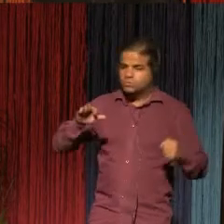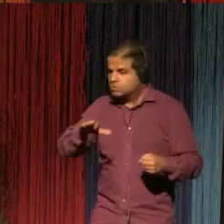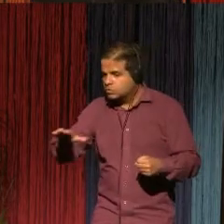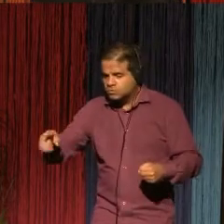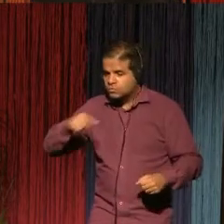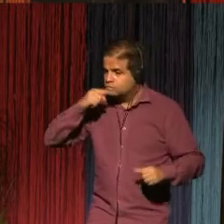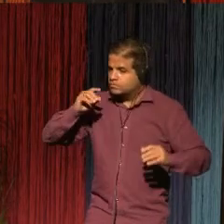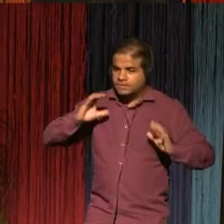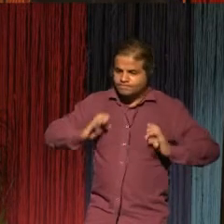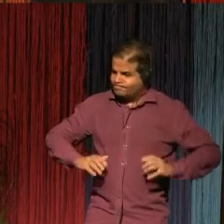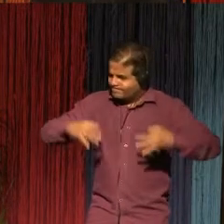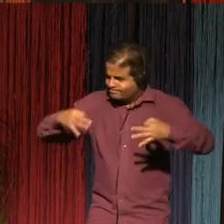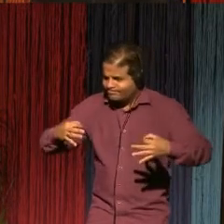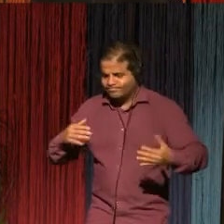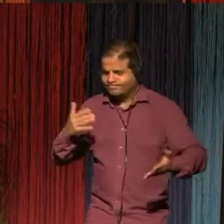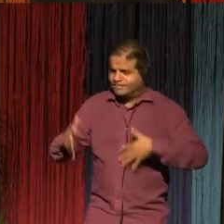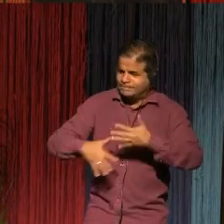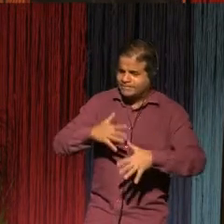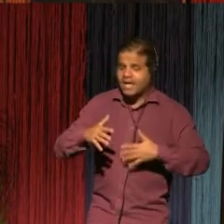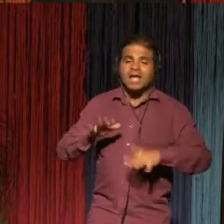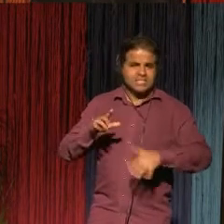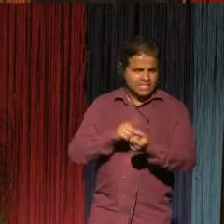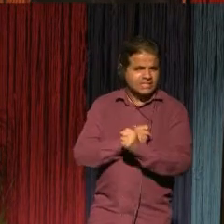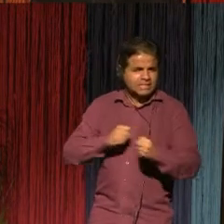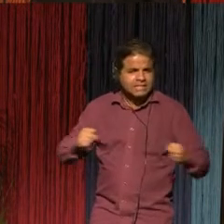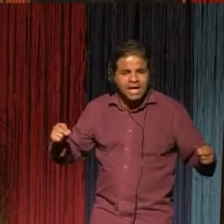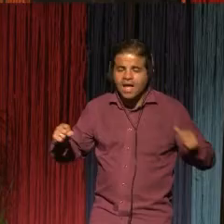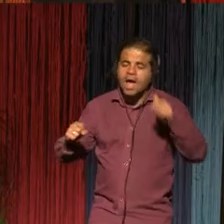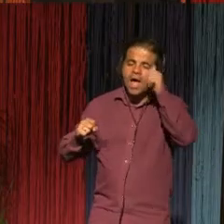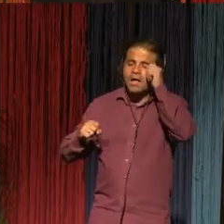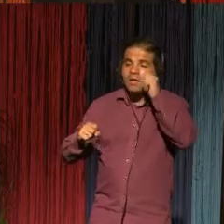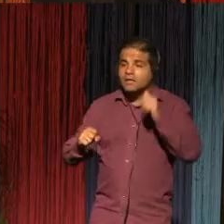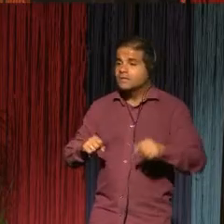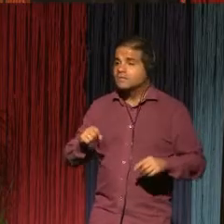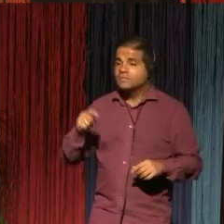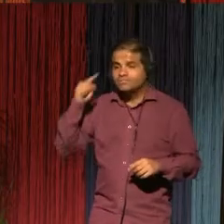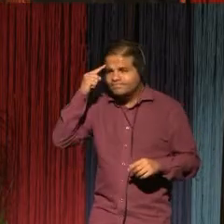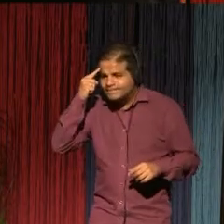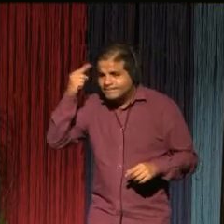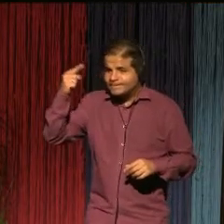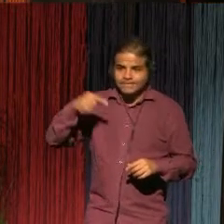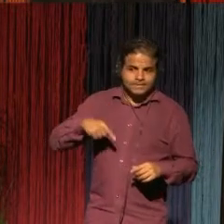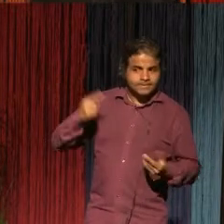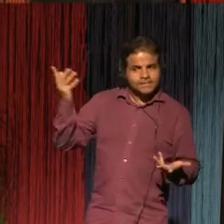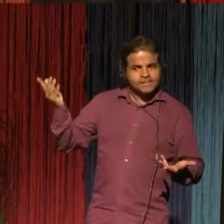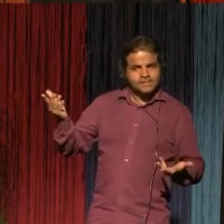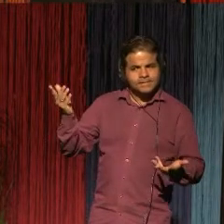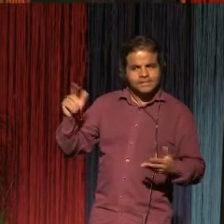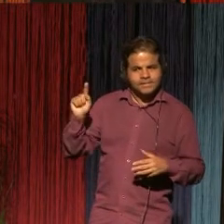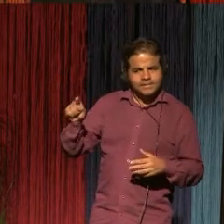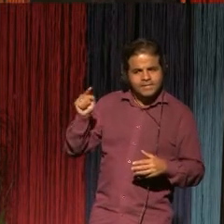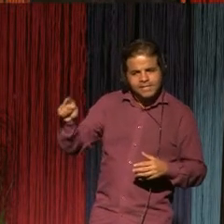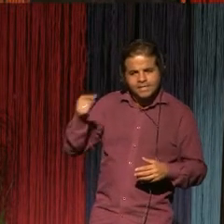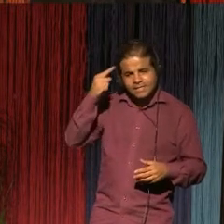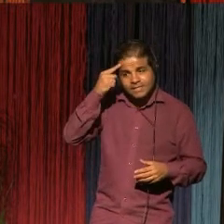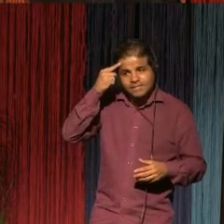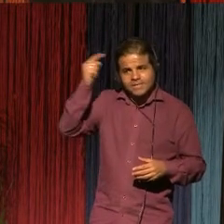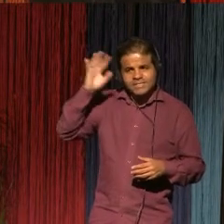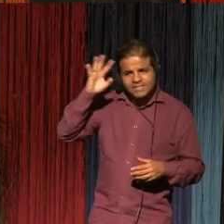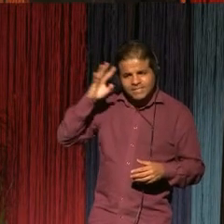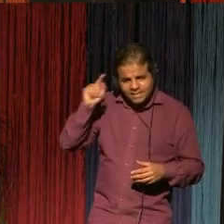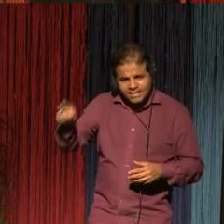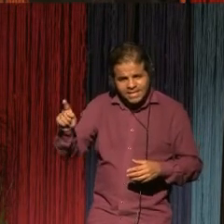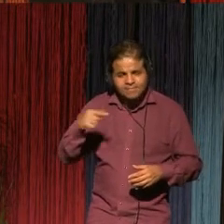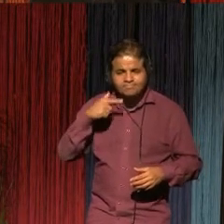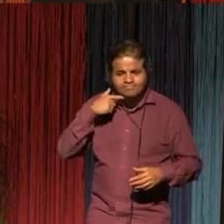não se comporta bem? Em geral, a gente fica irritado com a intenção que a gente imagina por trás daquele comportamento. Só que a gente